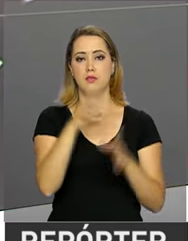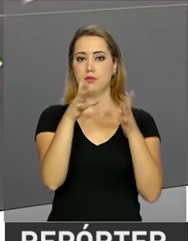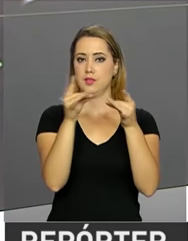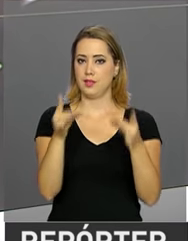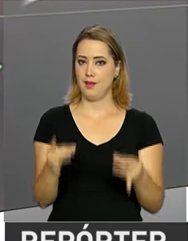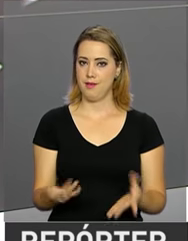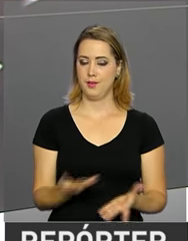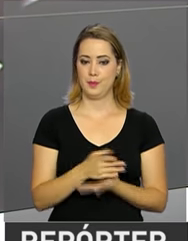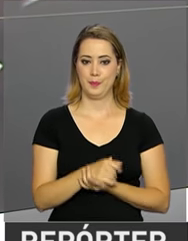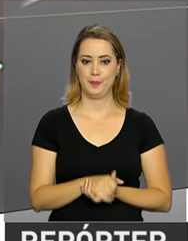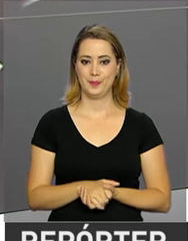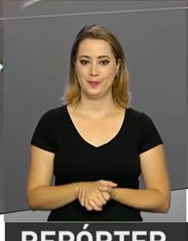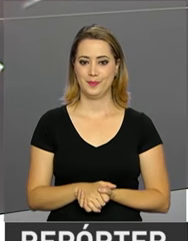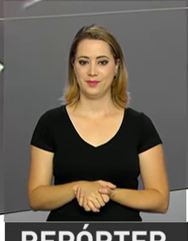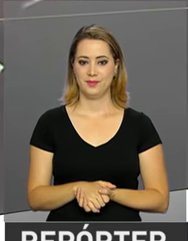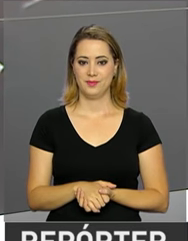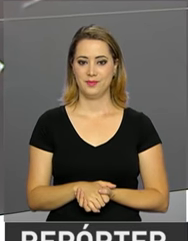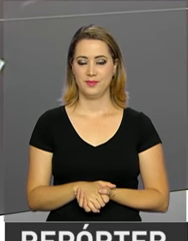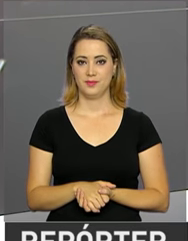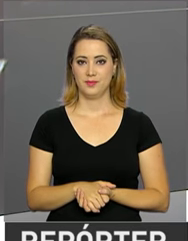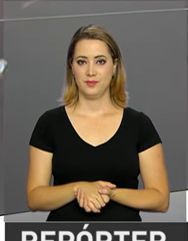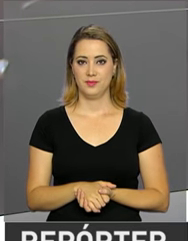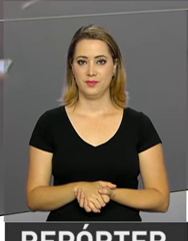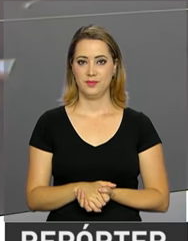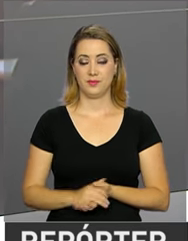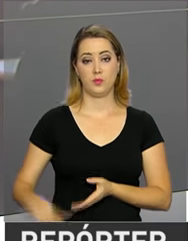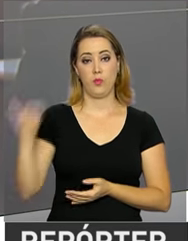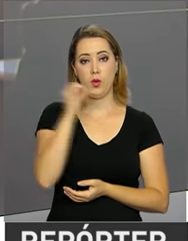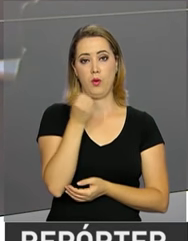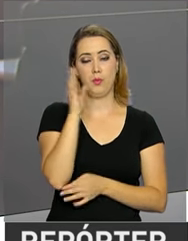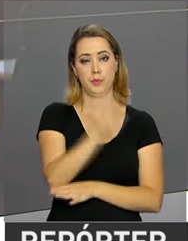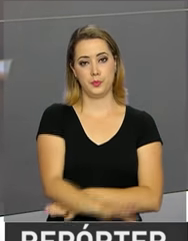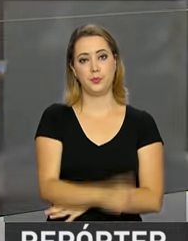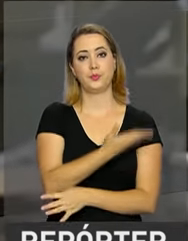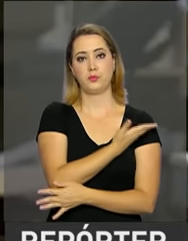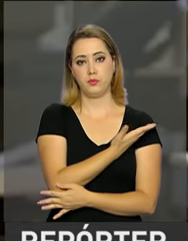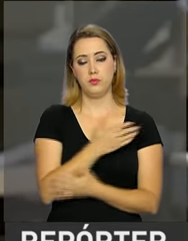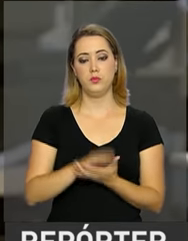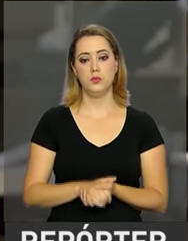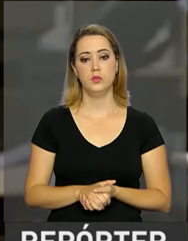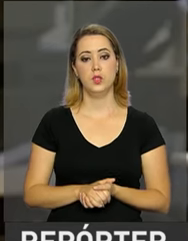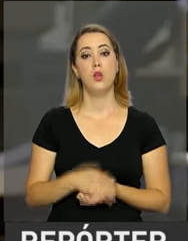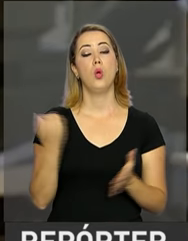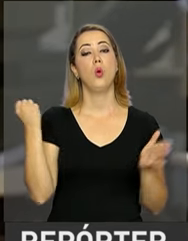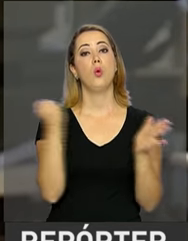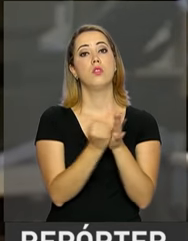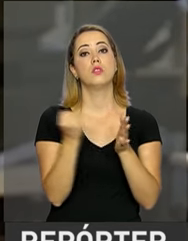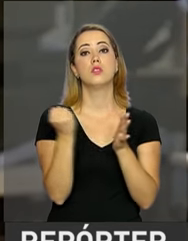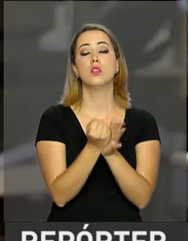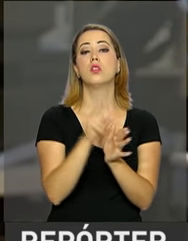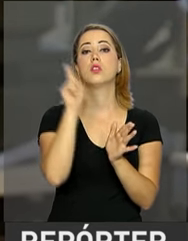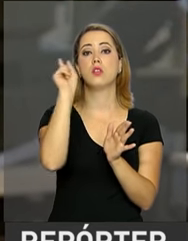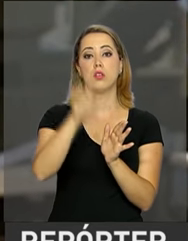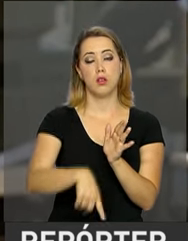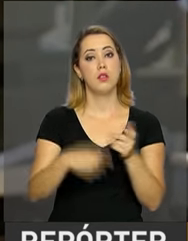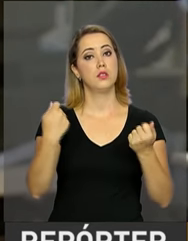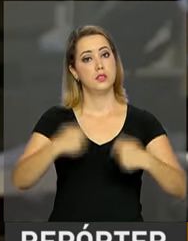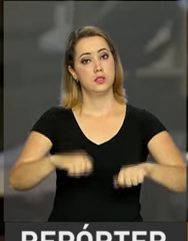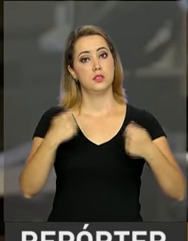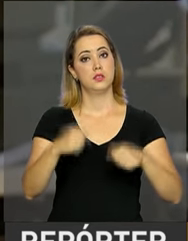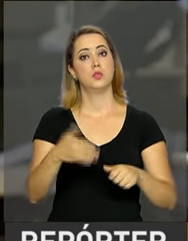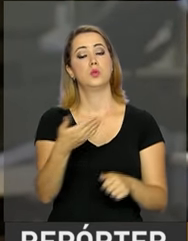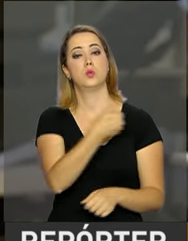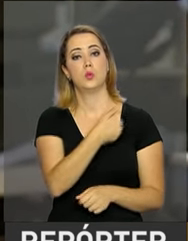Luiz, boa tarde. Olá, Roberto. Boa tarde para você. O credenciamento de agências é uma exigência do